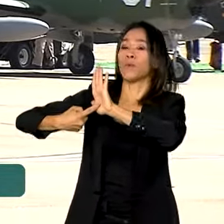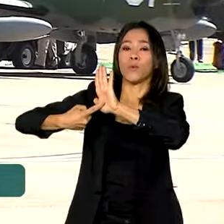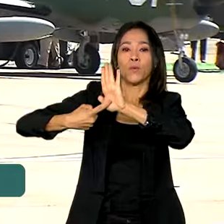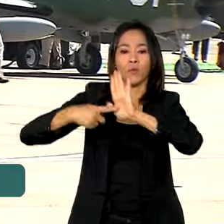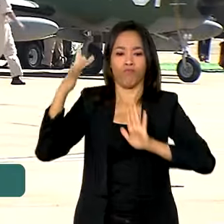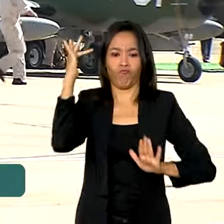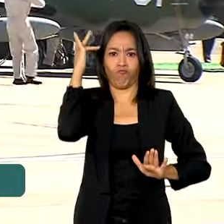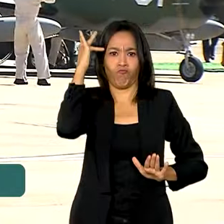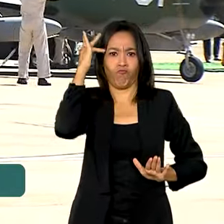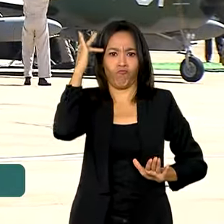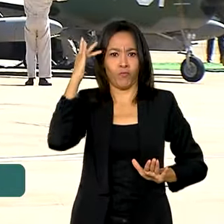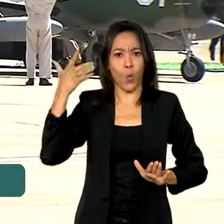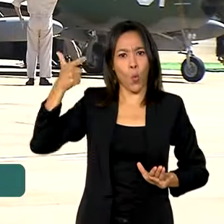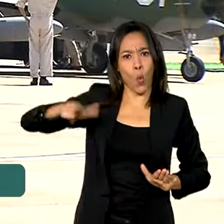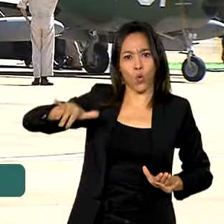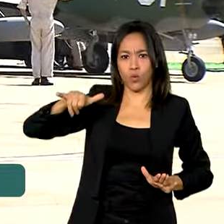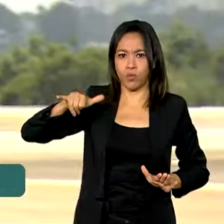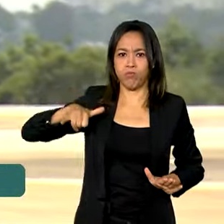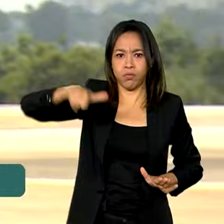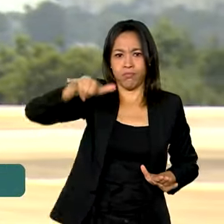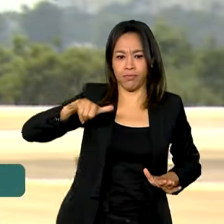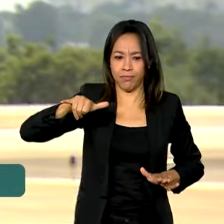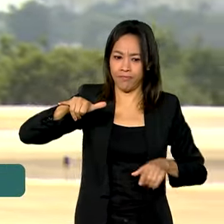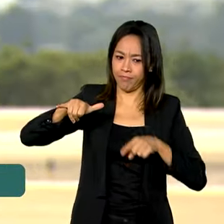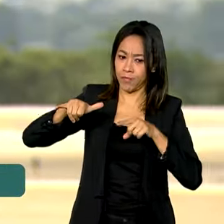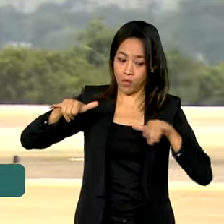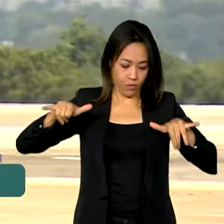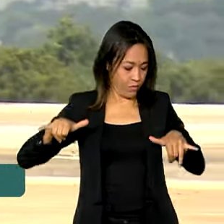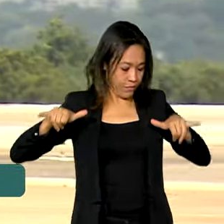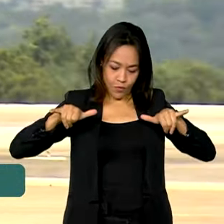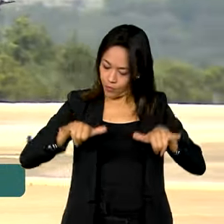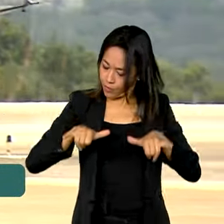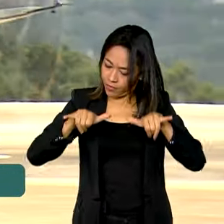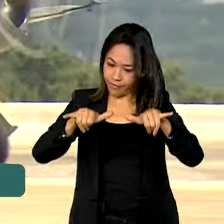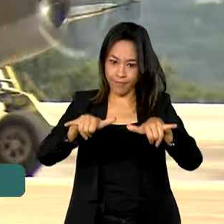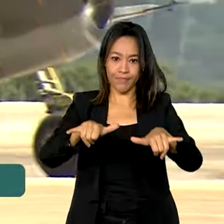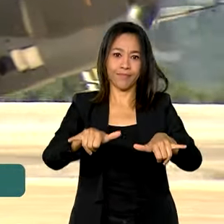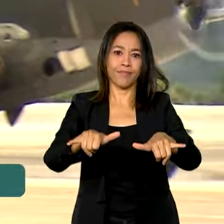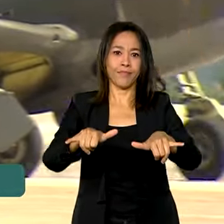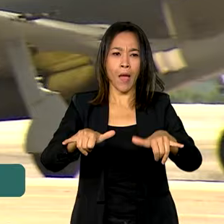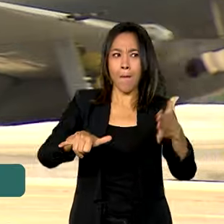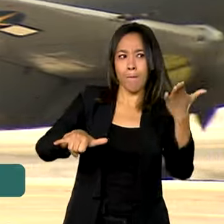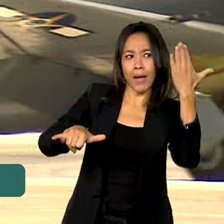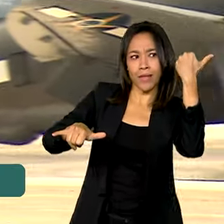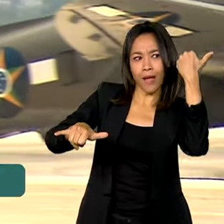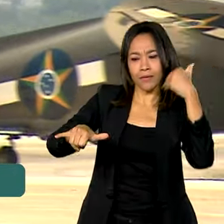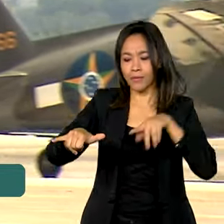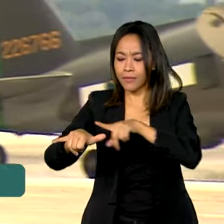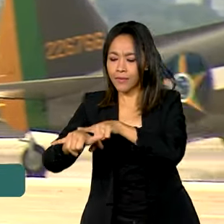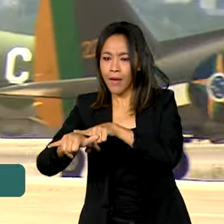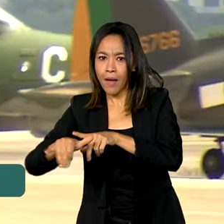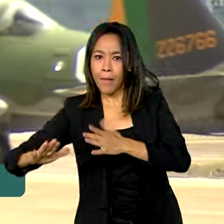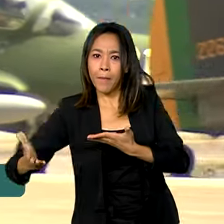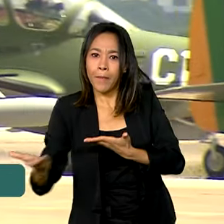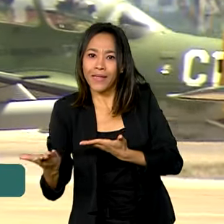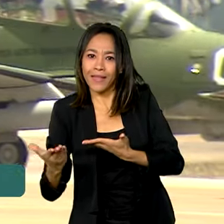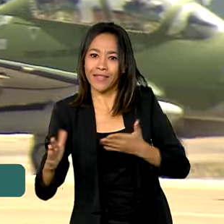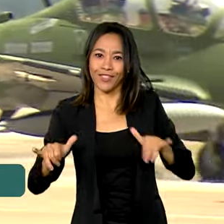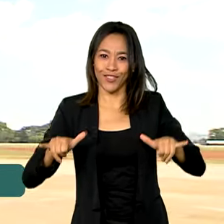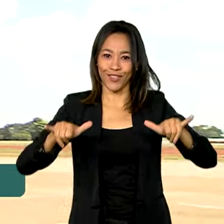moderno 29 super tucano juntas elas representaram o passado e o presente da aviação de